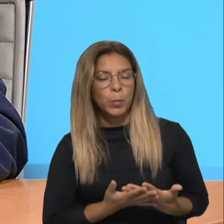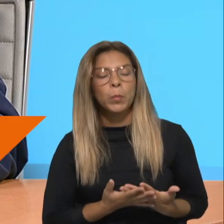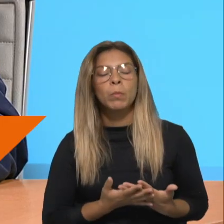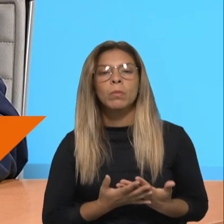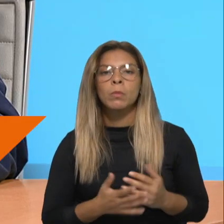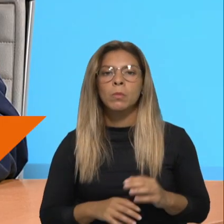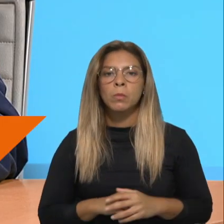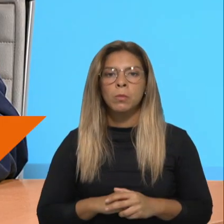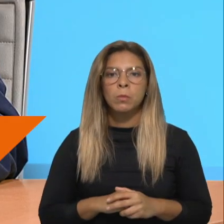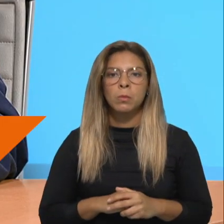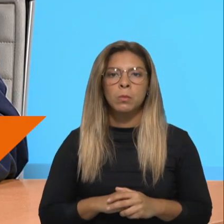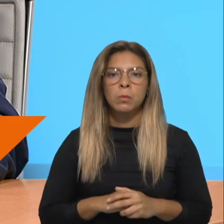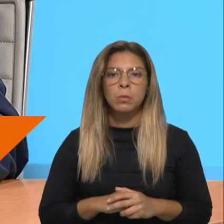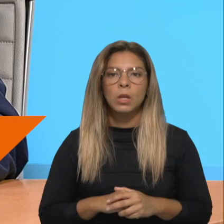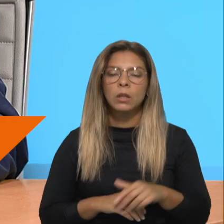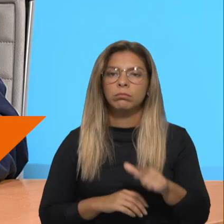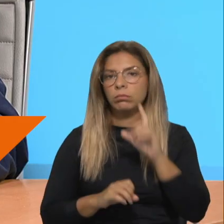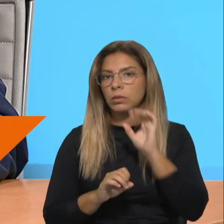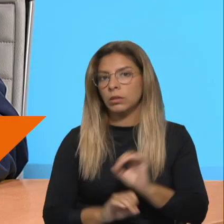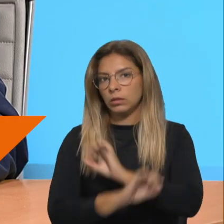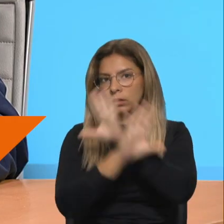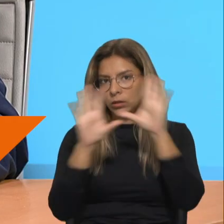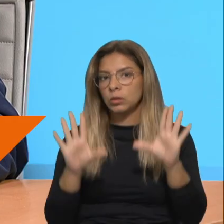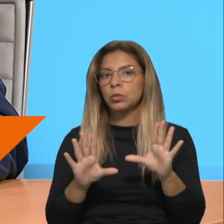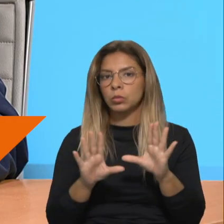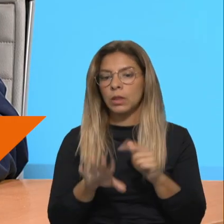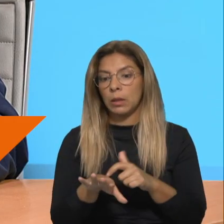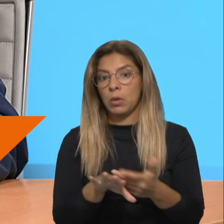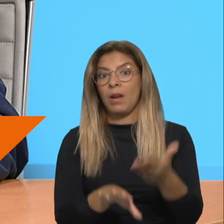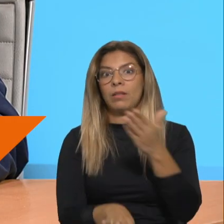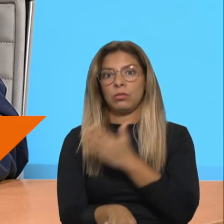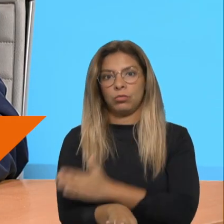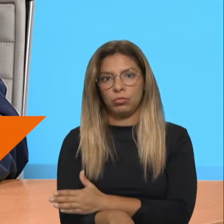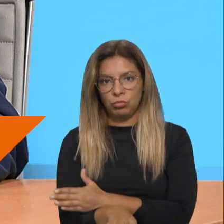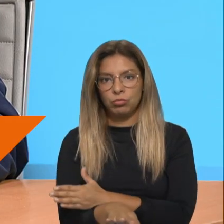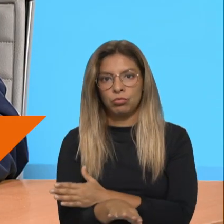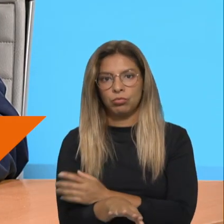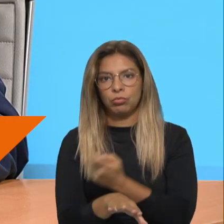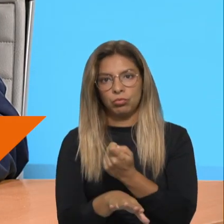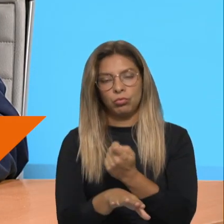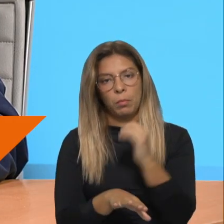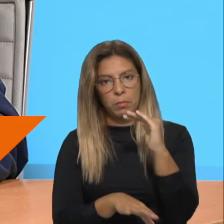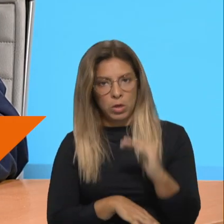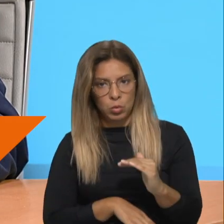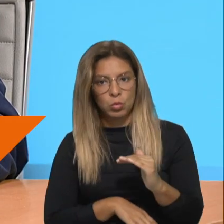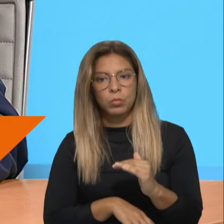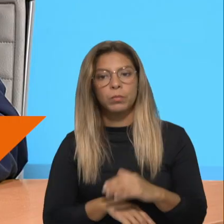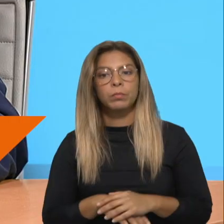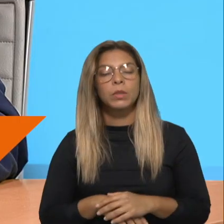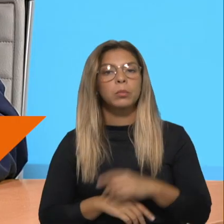é evidente que naquela altura, muito menos do que agora, havia menos